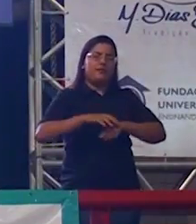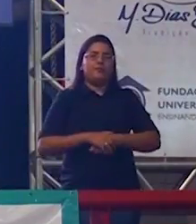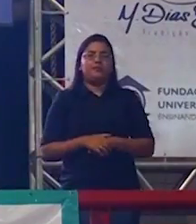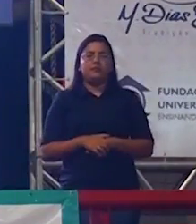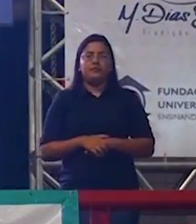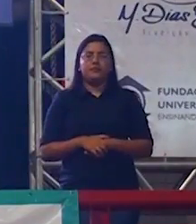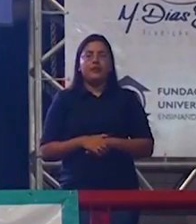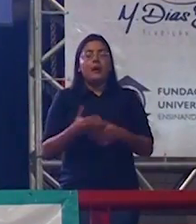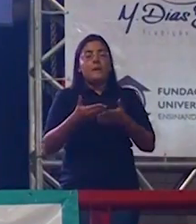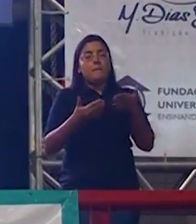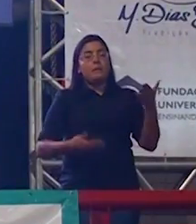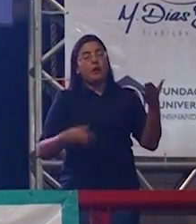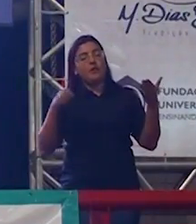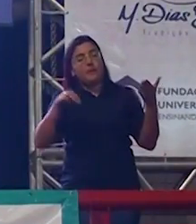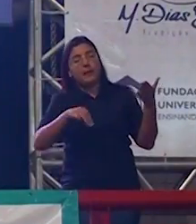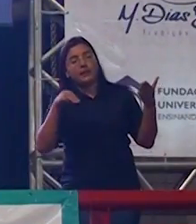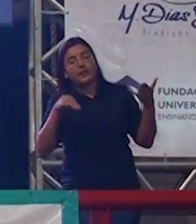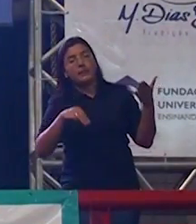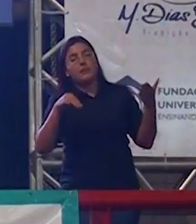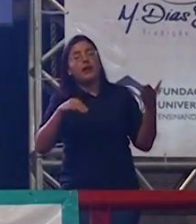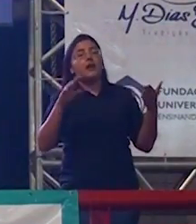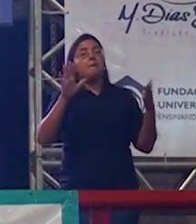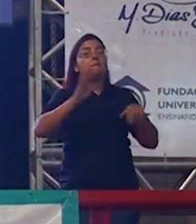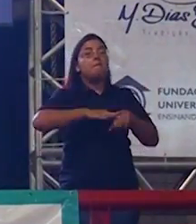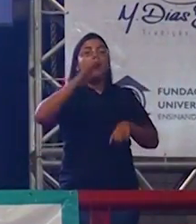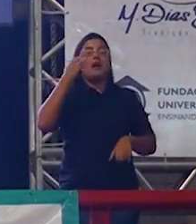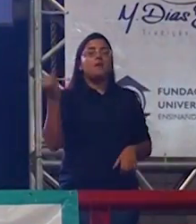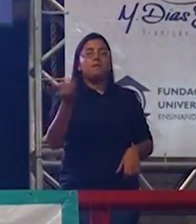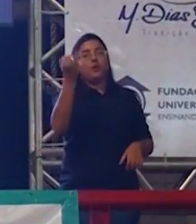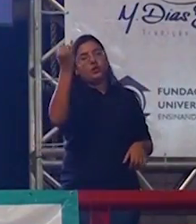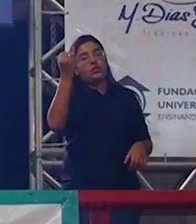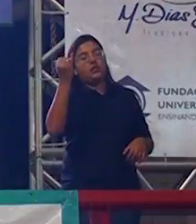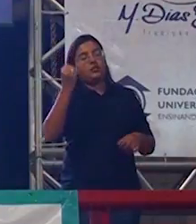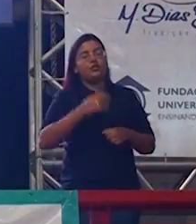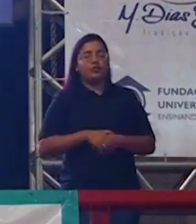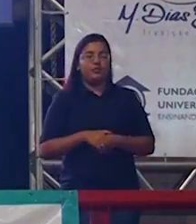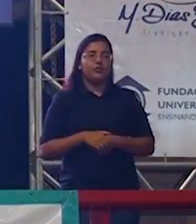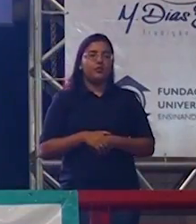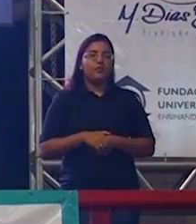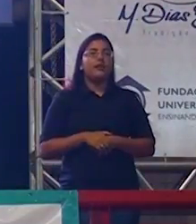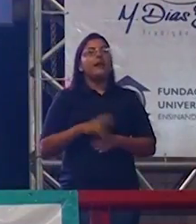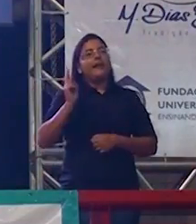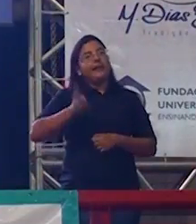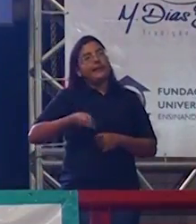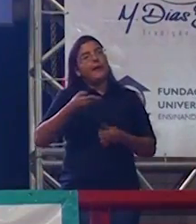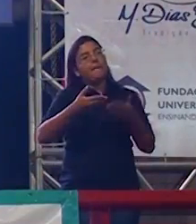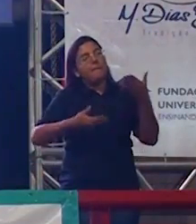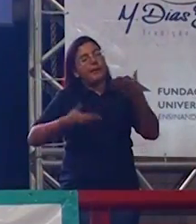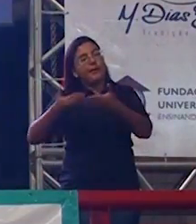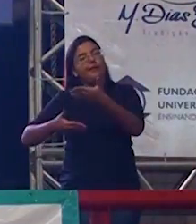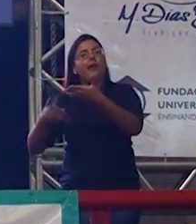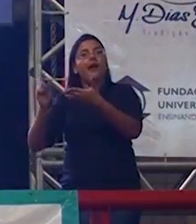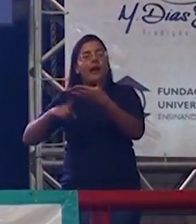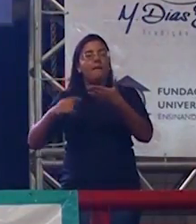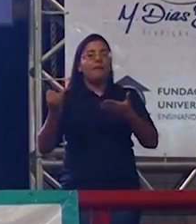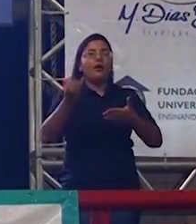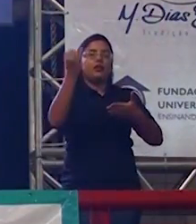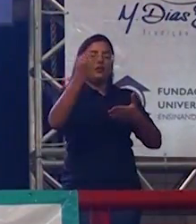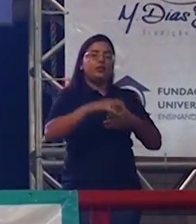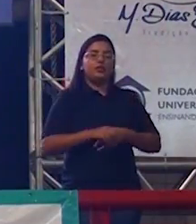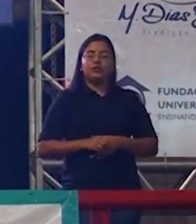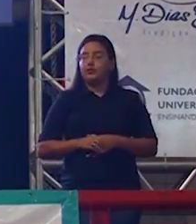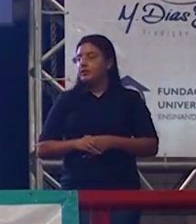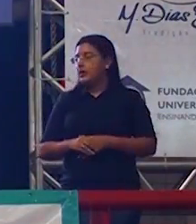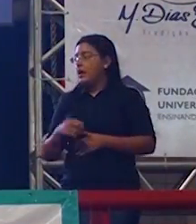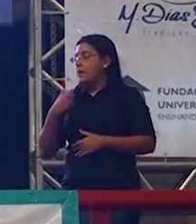redação. Prova de matemática, a questão mais importante depois da de redação. Todas as provas são importantes. Então vamos lá, olha a